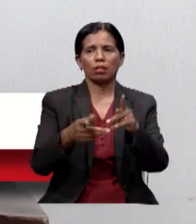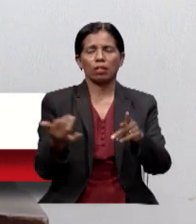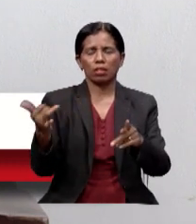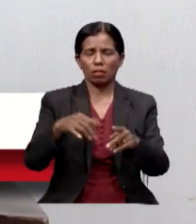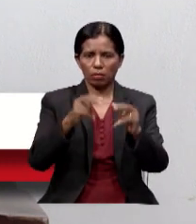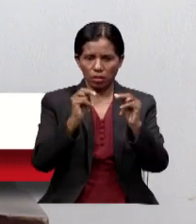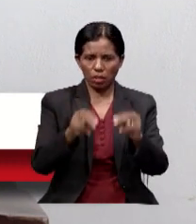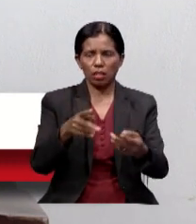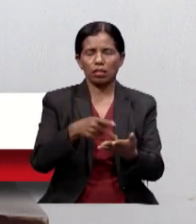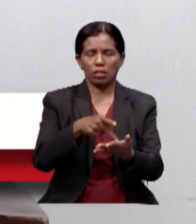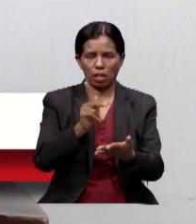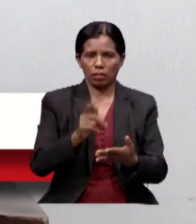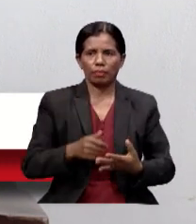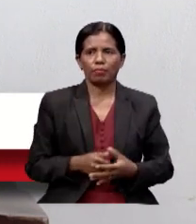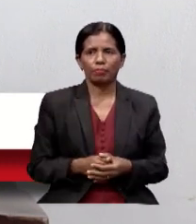ser. Ora,